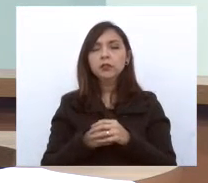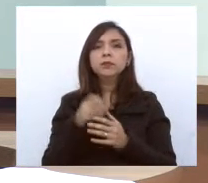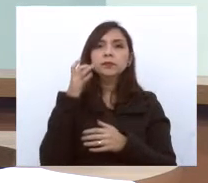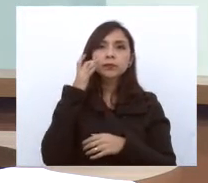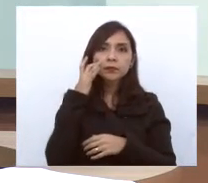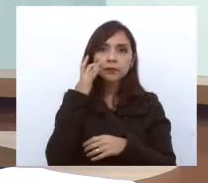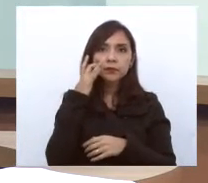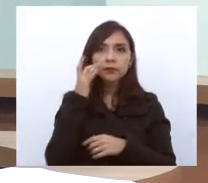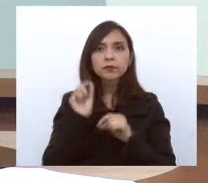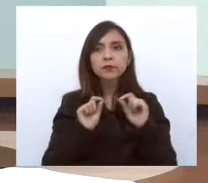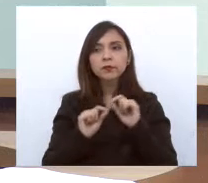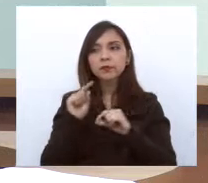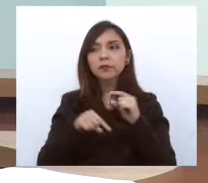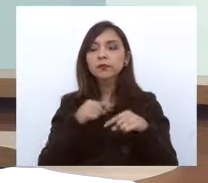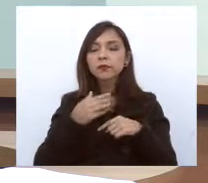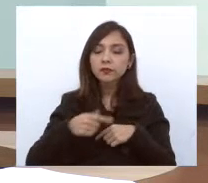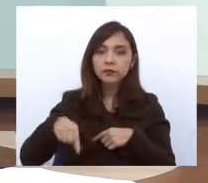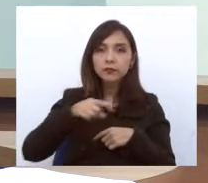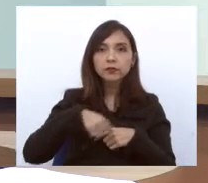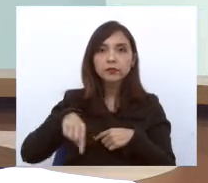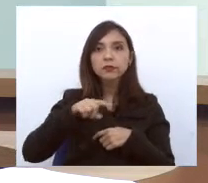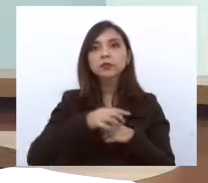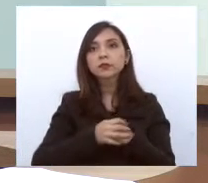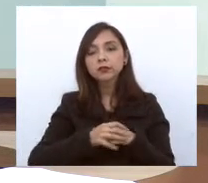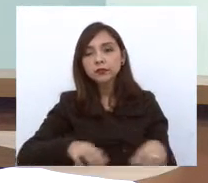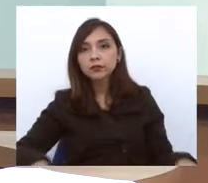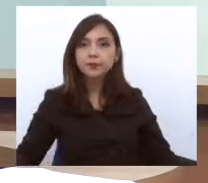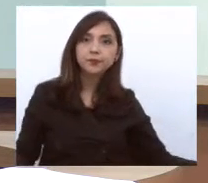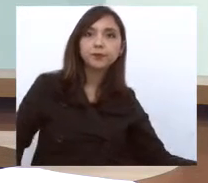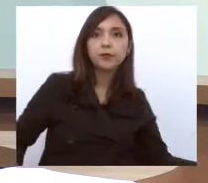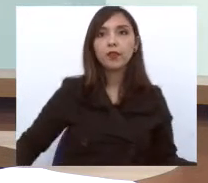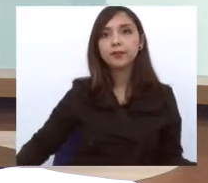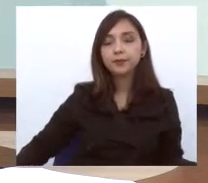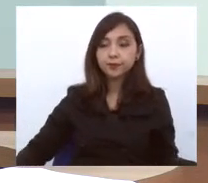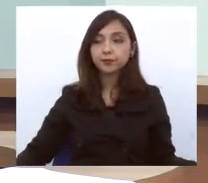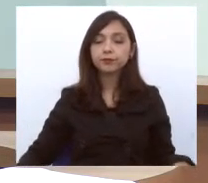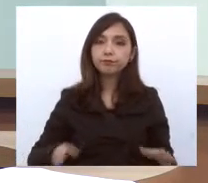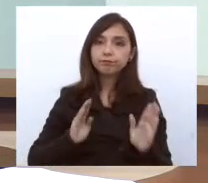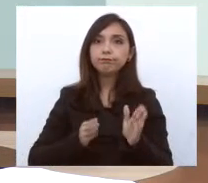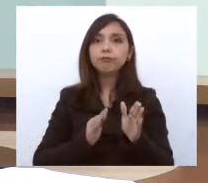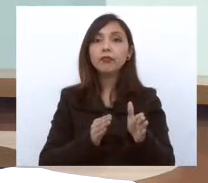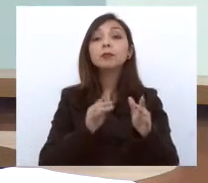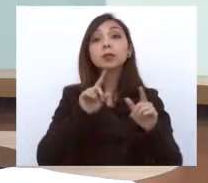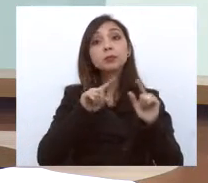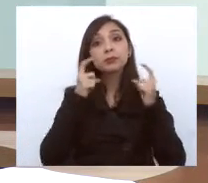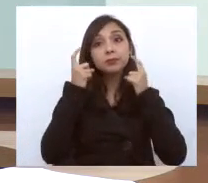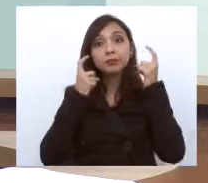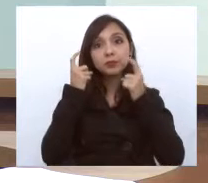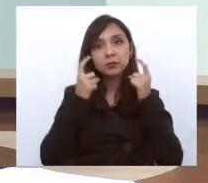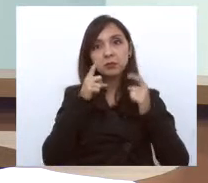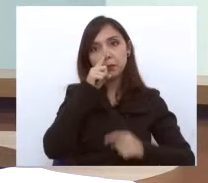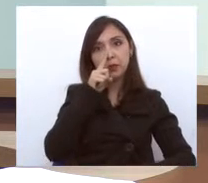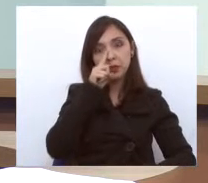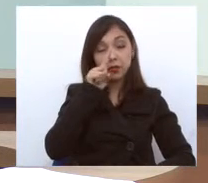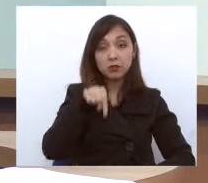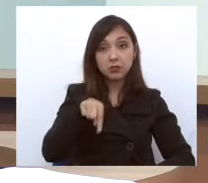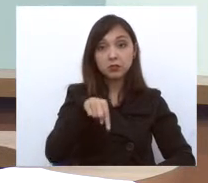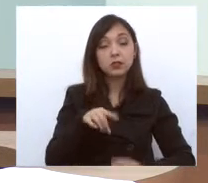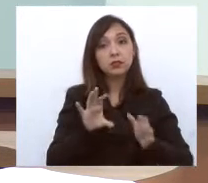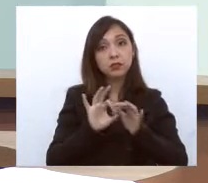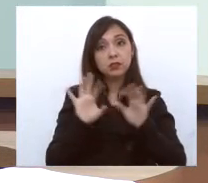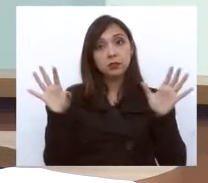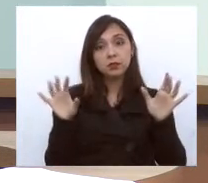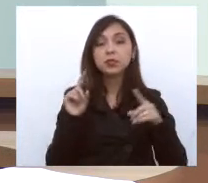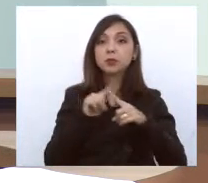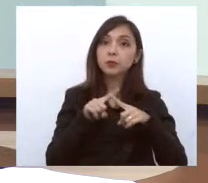que nós estamos caminhando, né, de uma maneira perigosa, presidente, com essa história de não deliberação de projetos de lei,